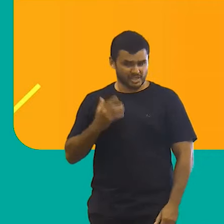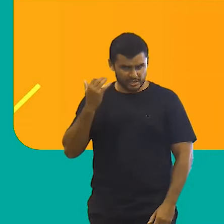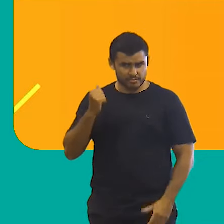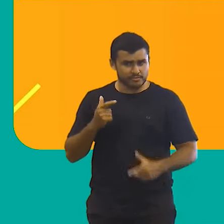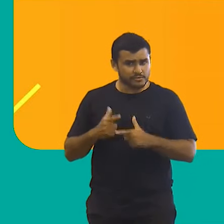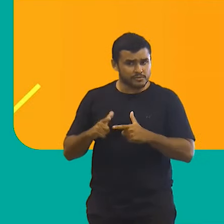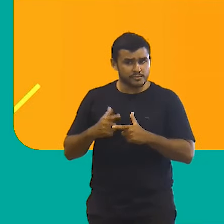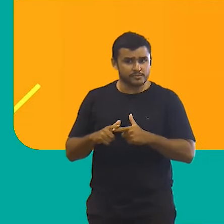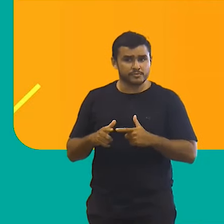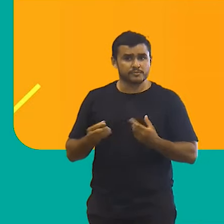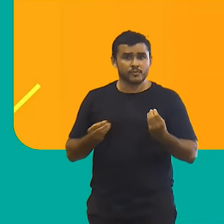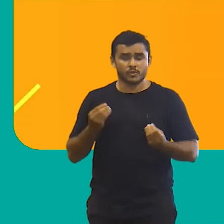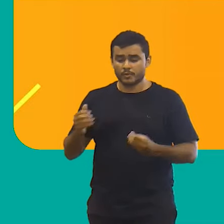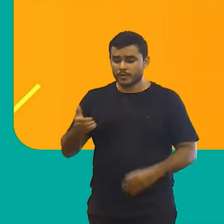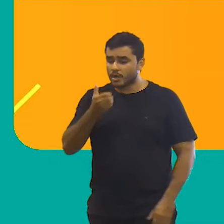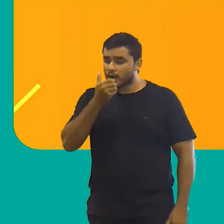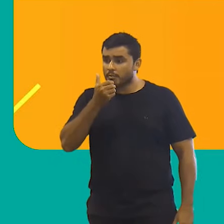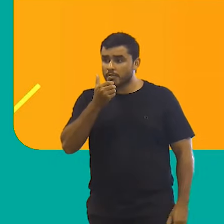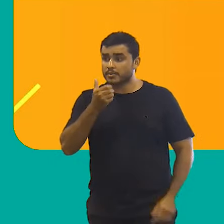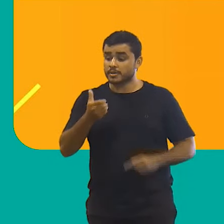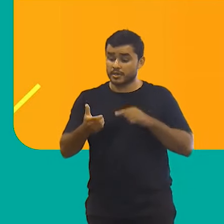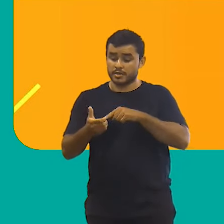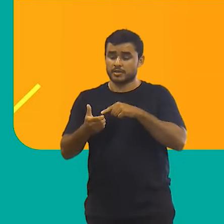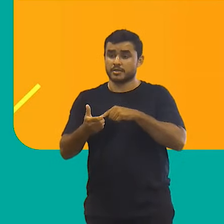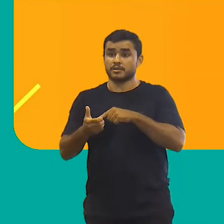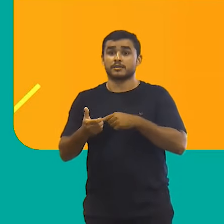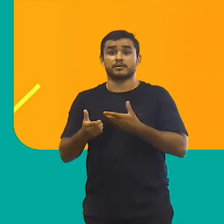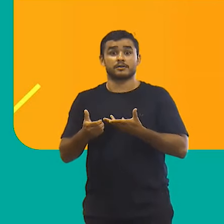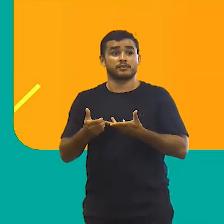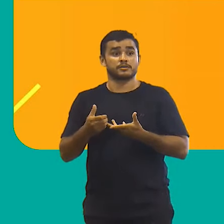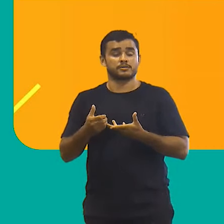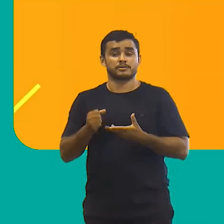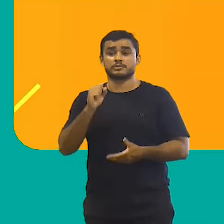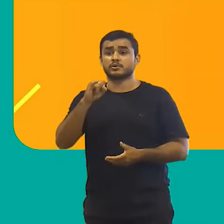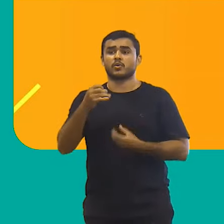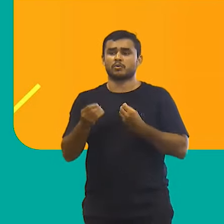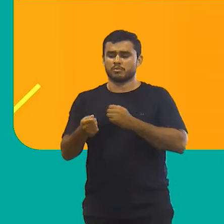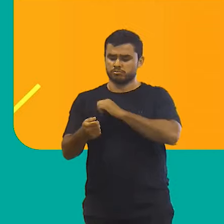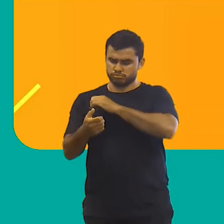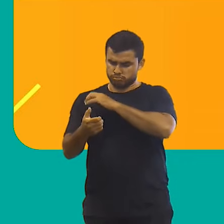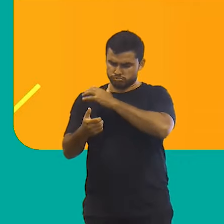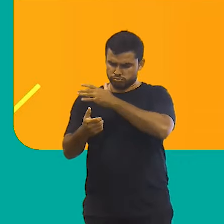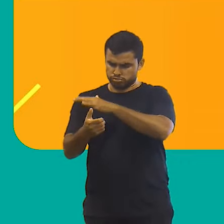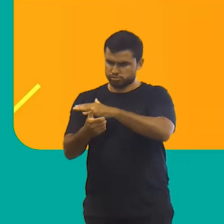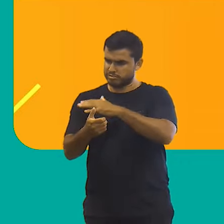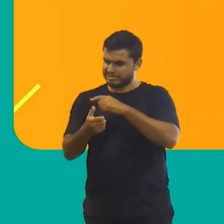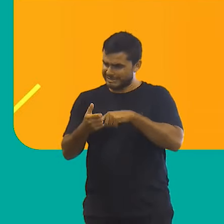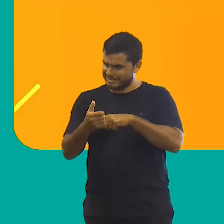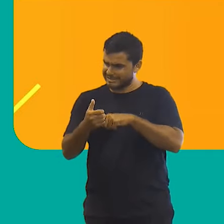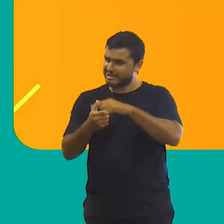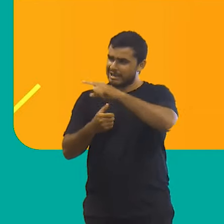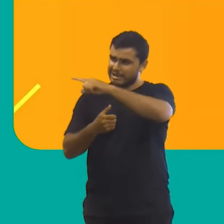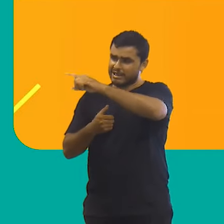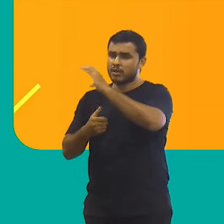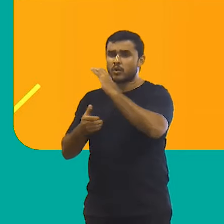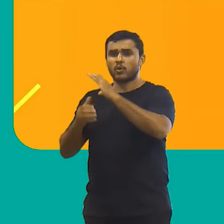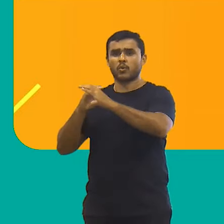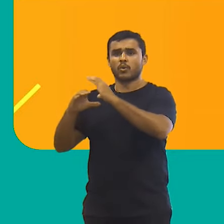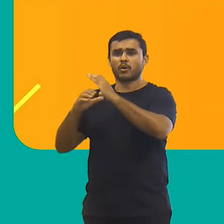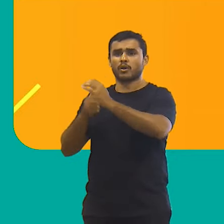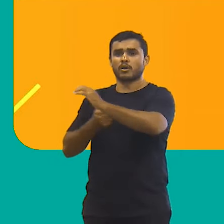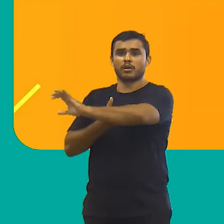Quem é que consegue entrar no rádio? Porque se você for parar para pensar, bem aqui está passando a